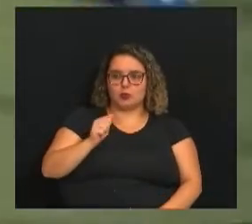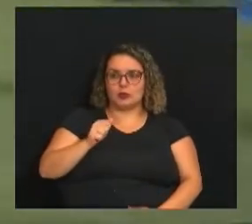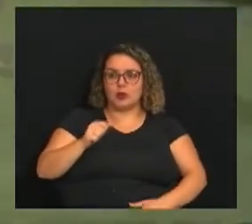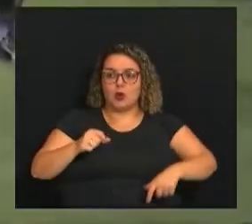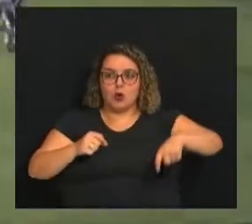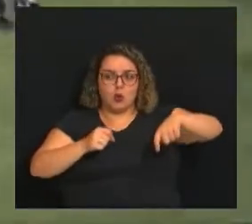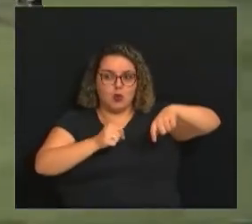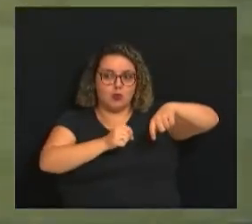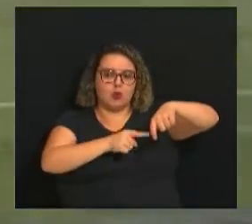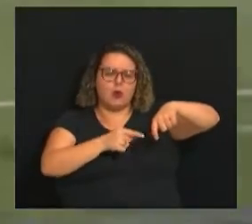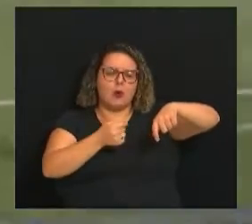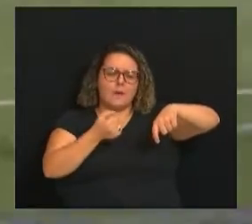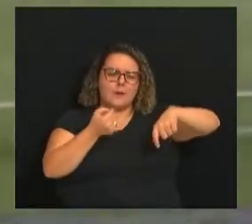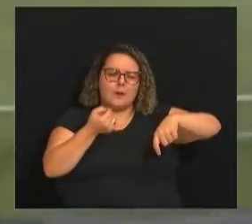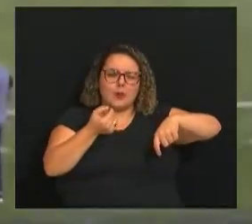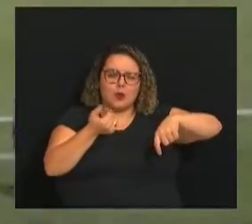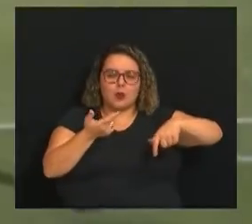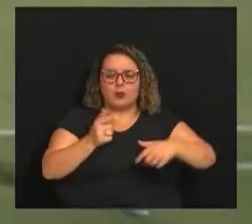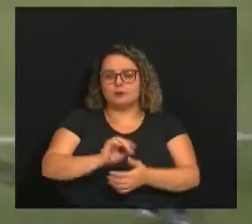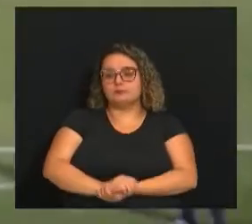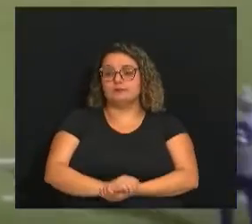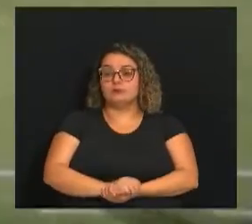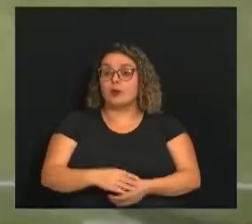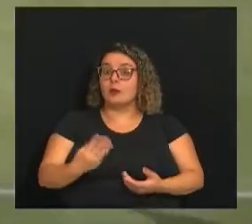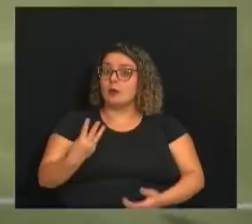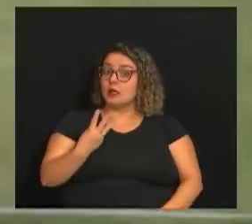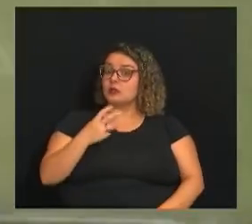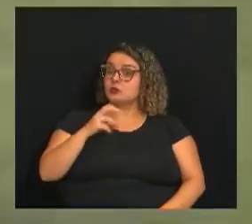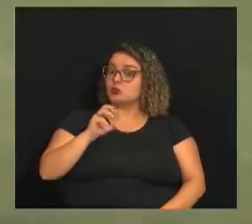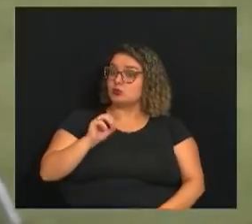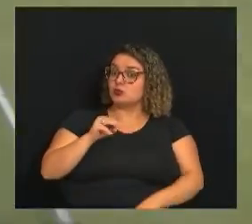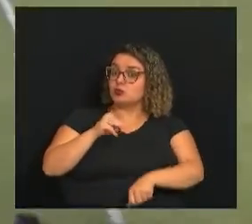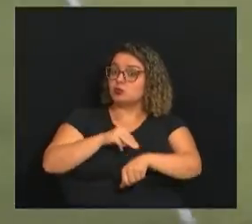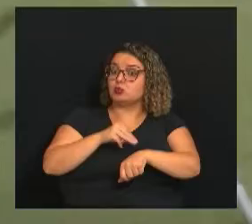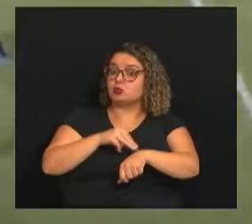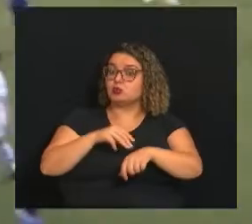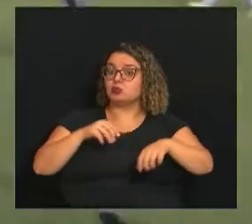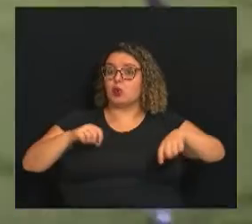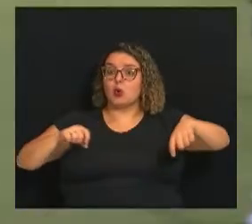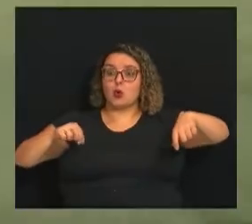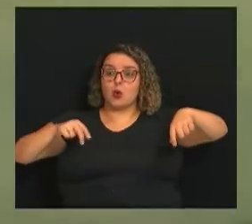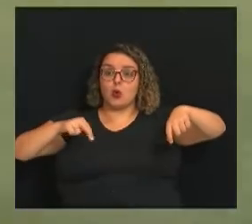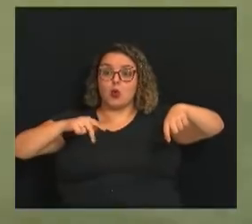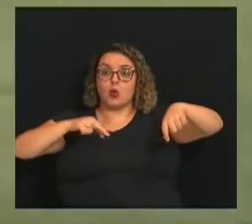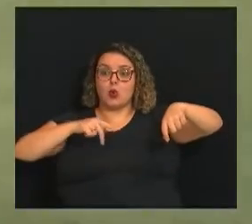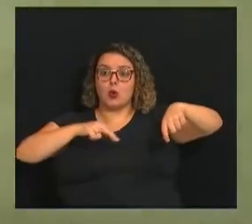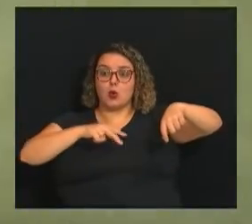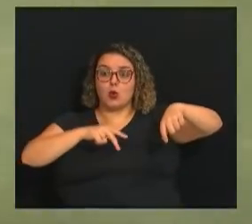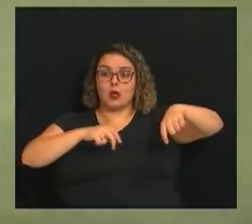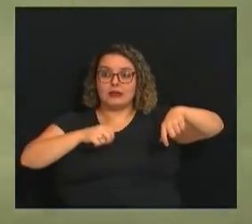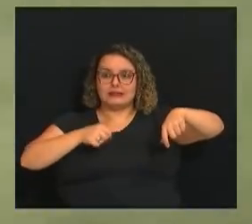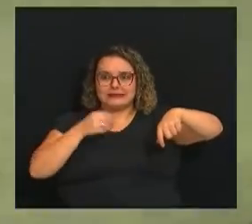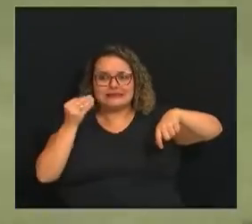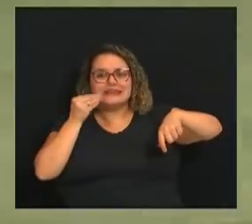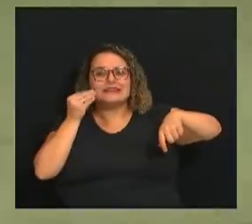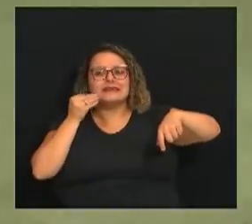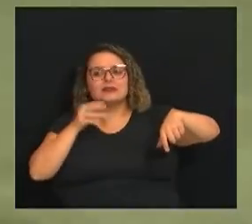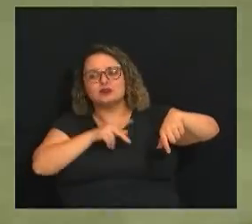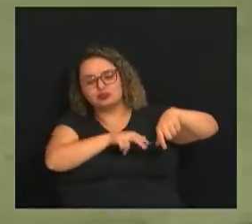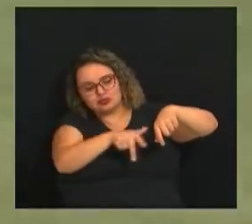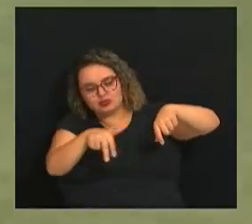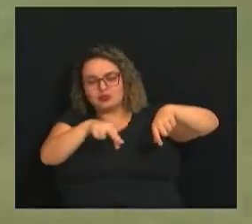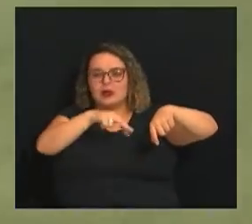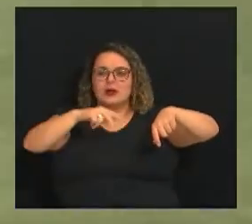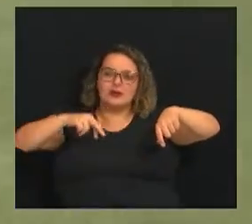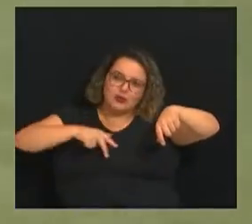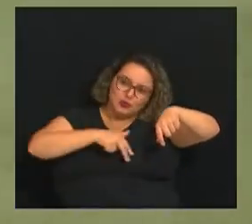das redes. Só que aos 30 minutos, o zagueiro Dedé tentou recuar para Igor